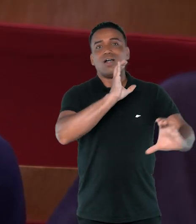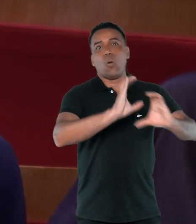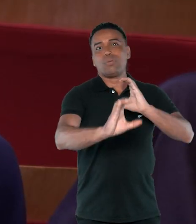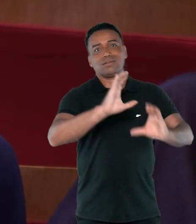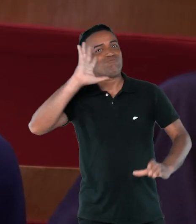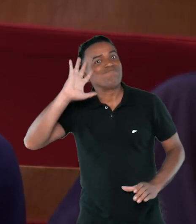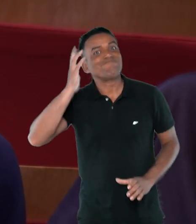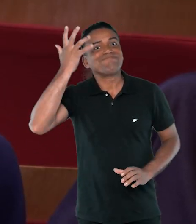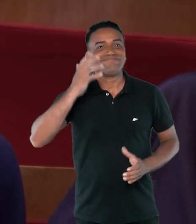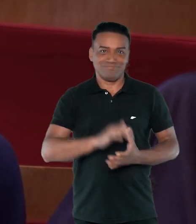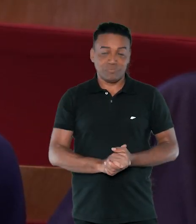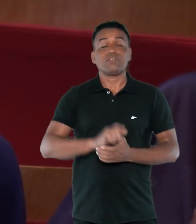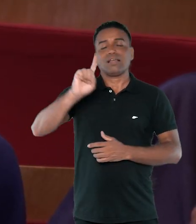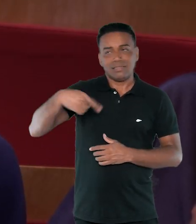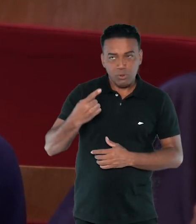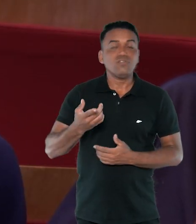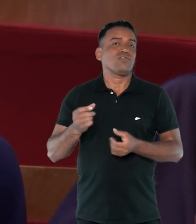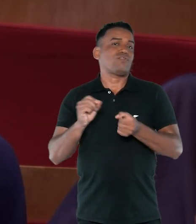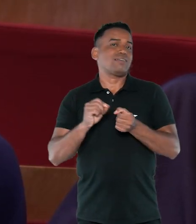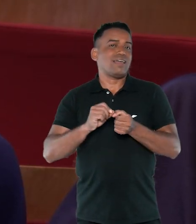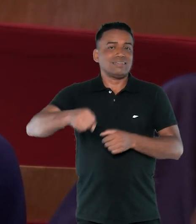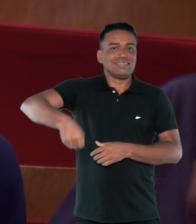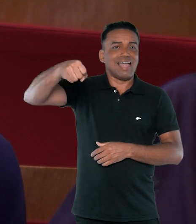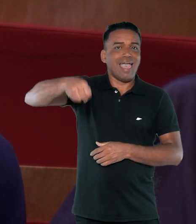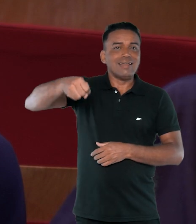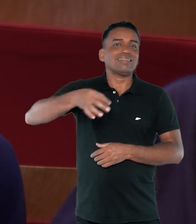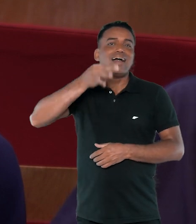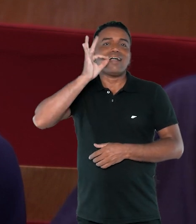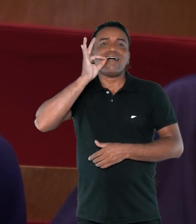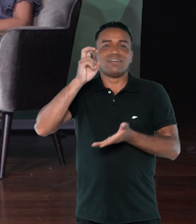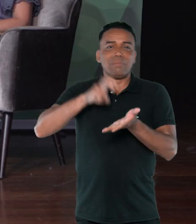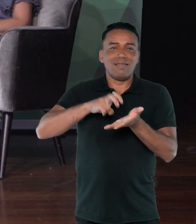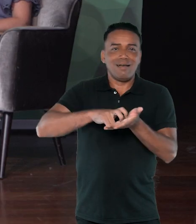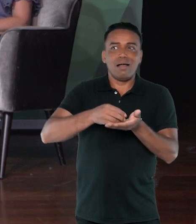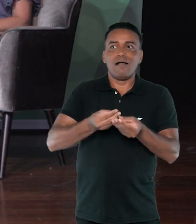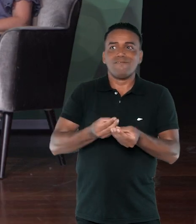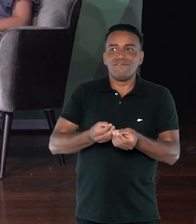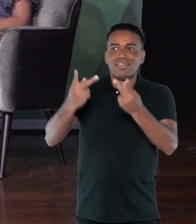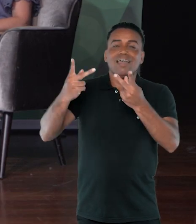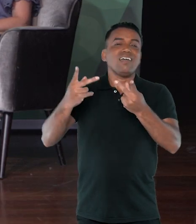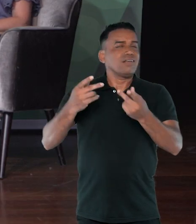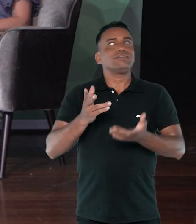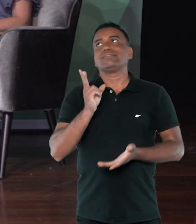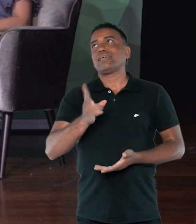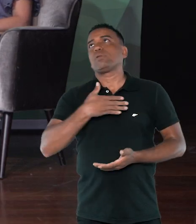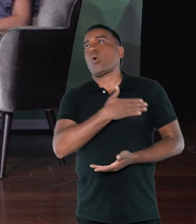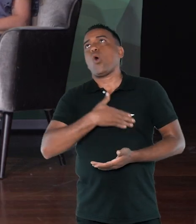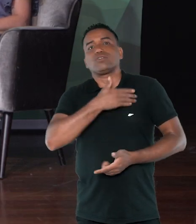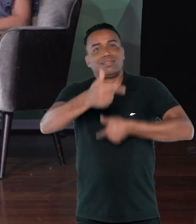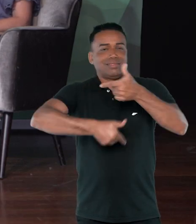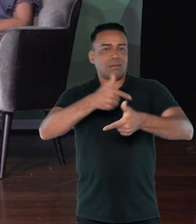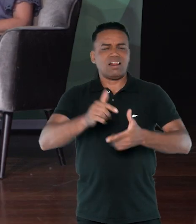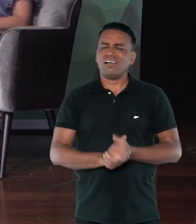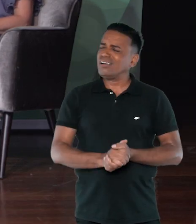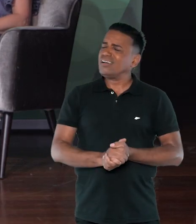comunicar. Depois fui fazer cesta de café da manhã, sempre gostei muito de trabalhar. E, a partir daí, eu